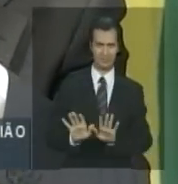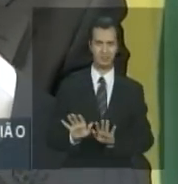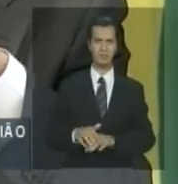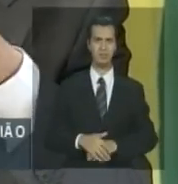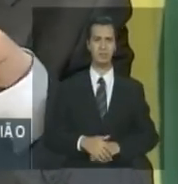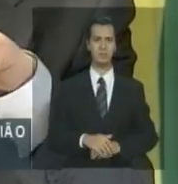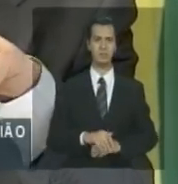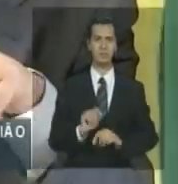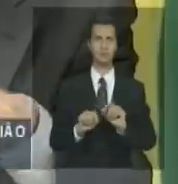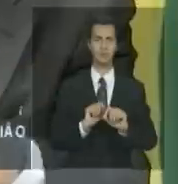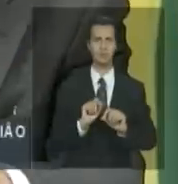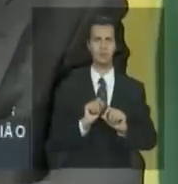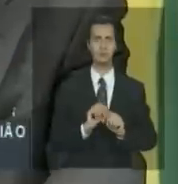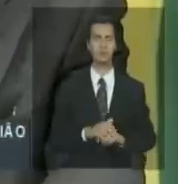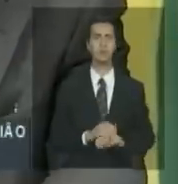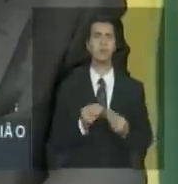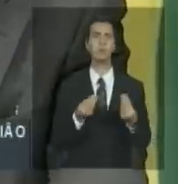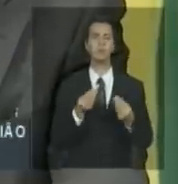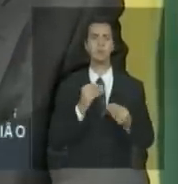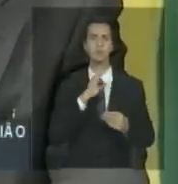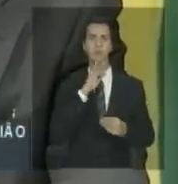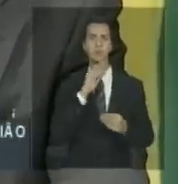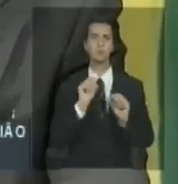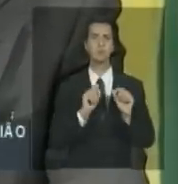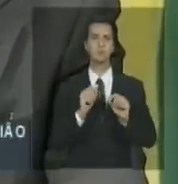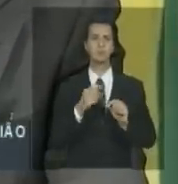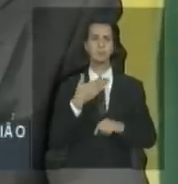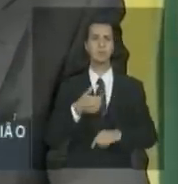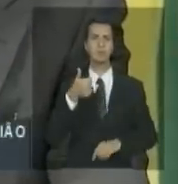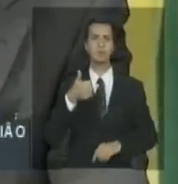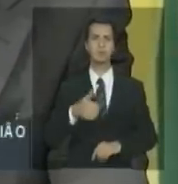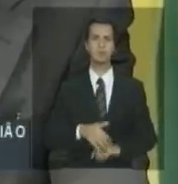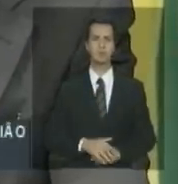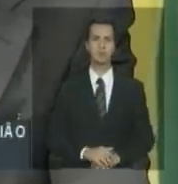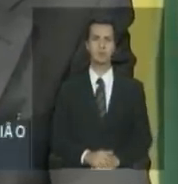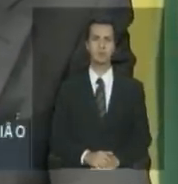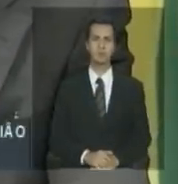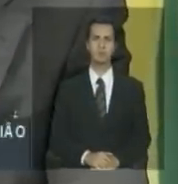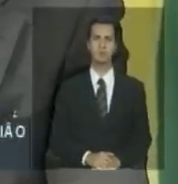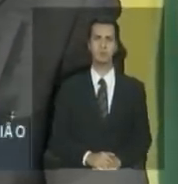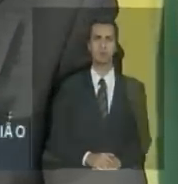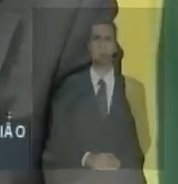Colocar um pouquinho mais longe, talvez? Hein?